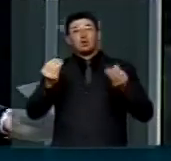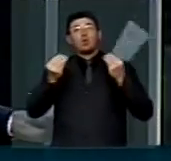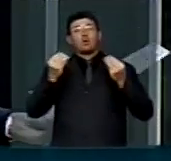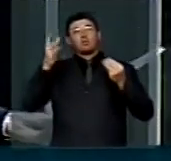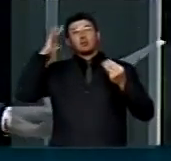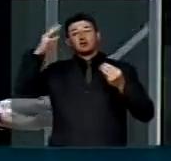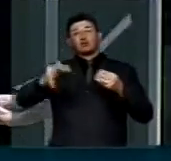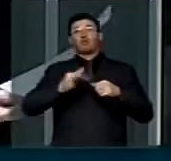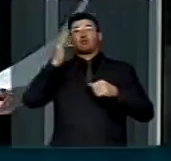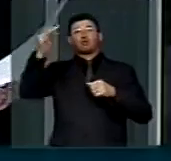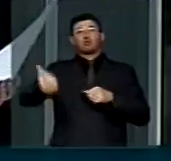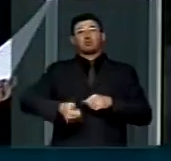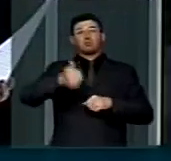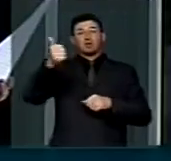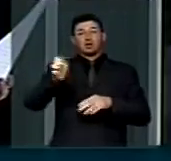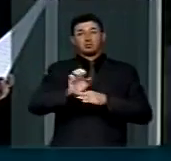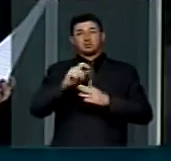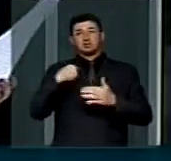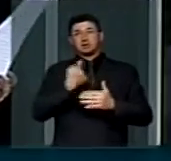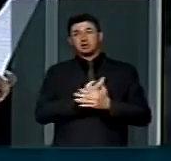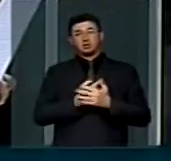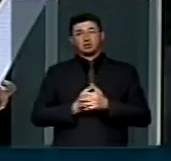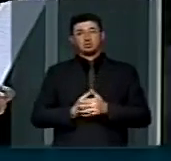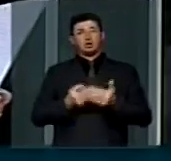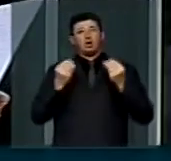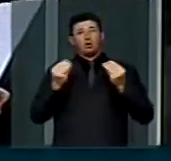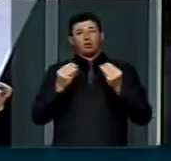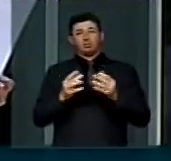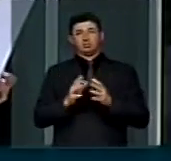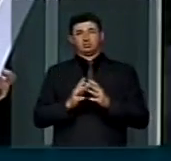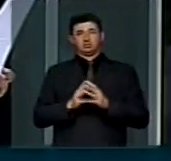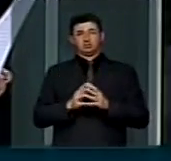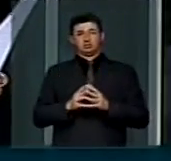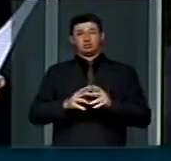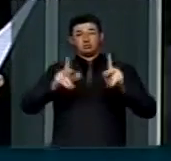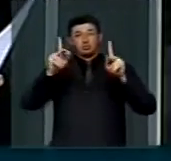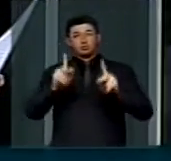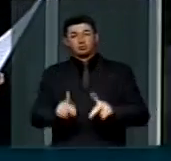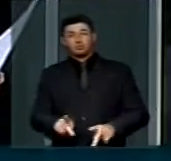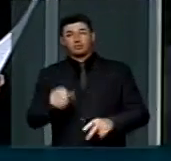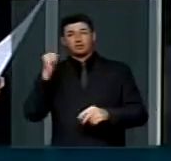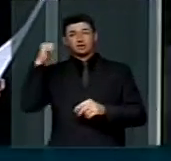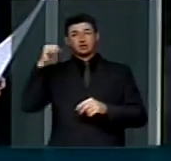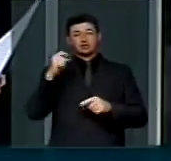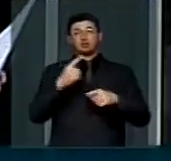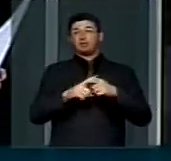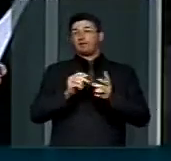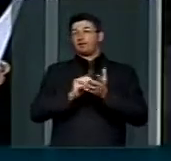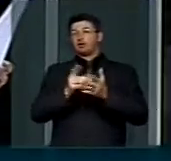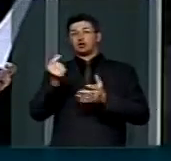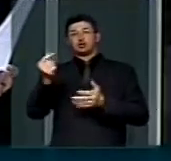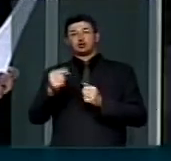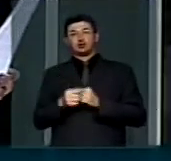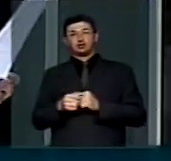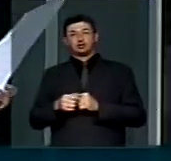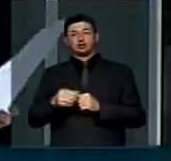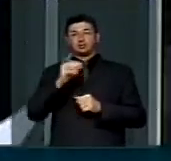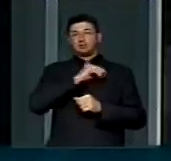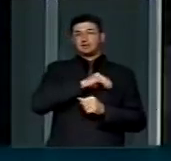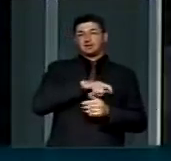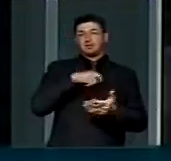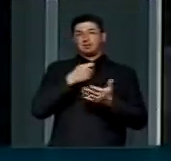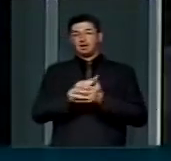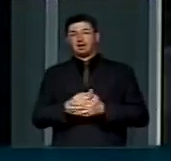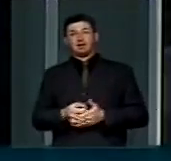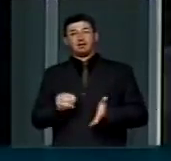um futuro melhor para o nosso estado? Como podemos prever para o povo sergipano? Se já falta dinheiro para o reajuste de salários, se